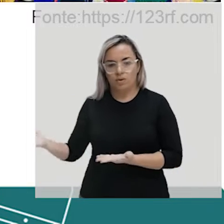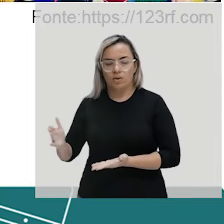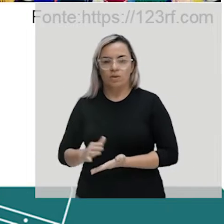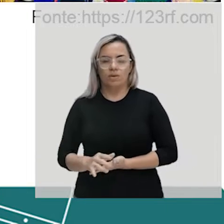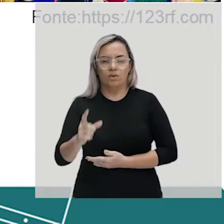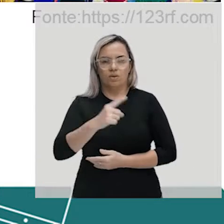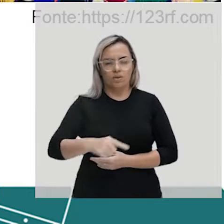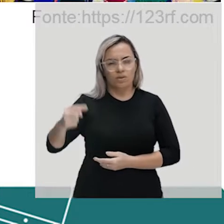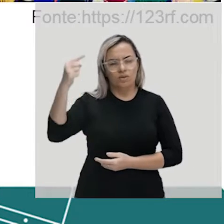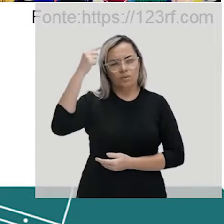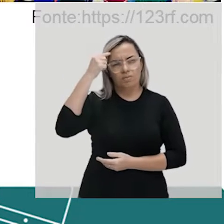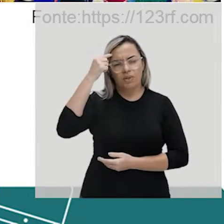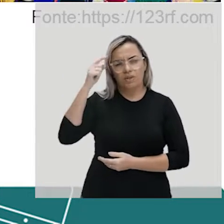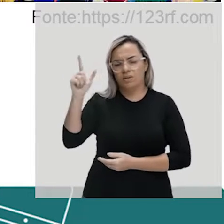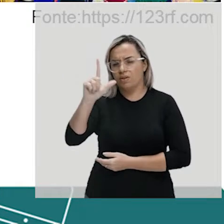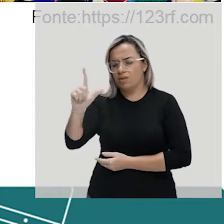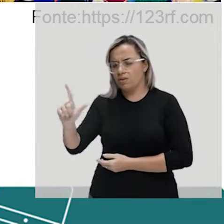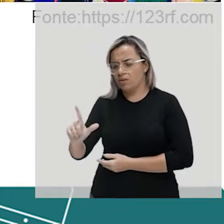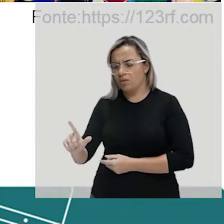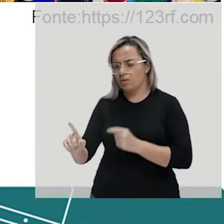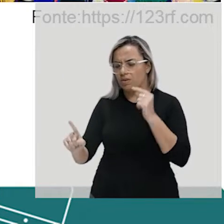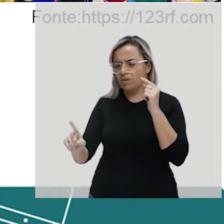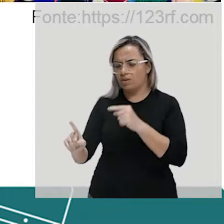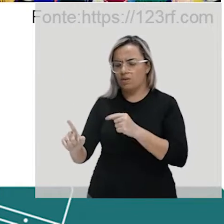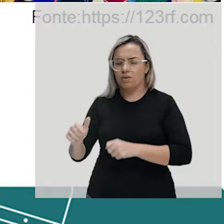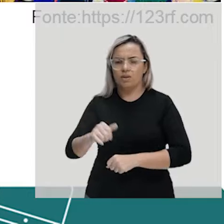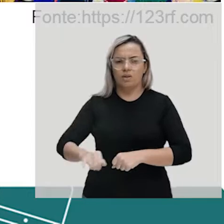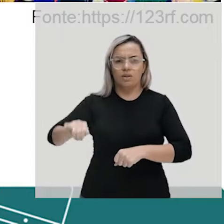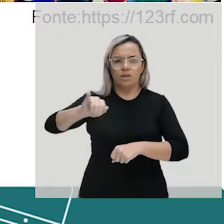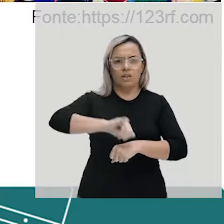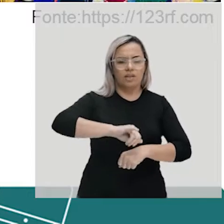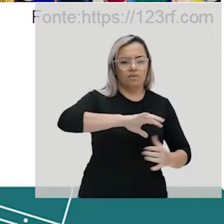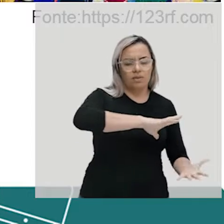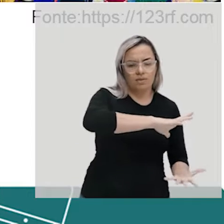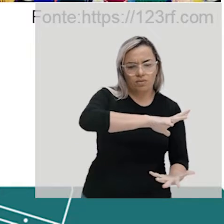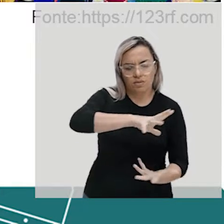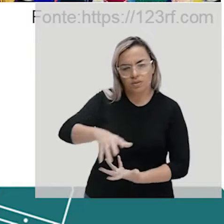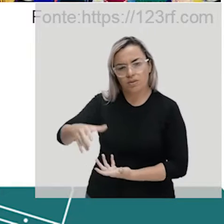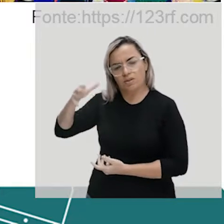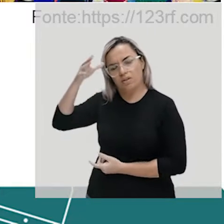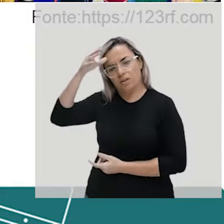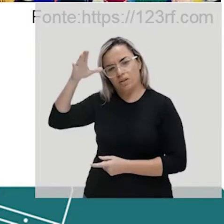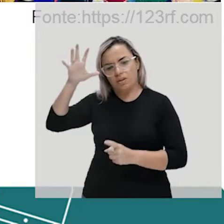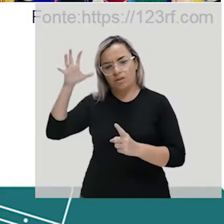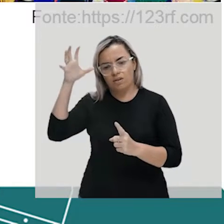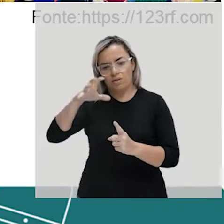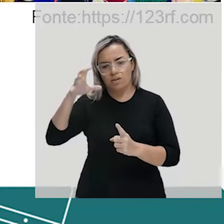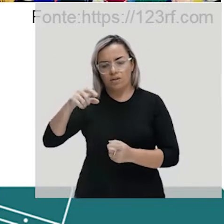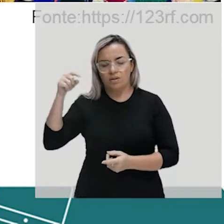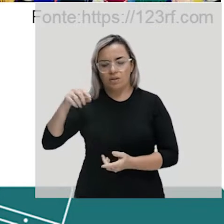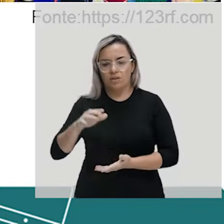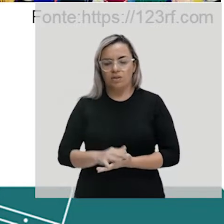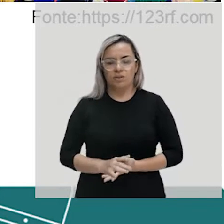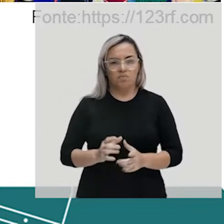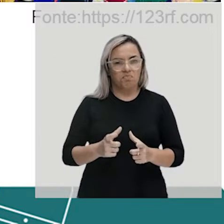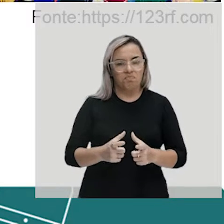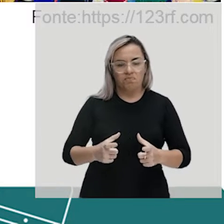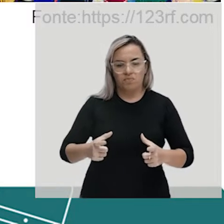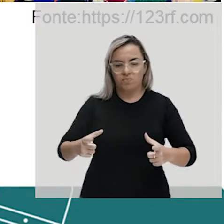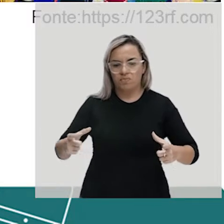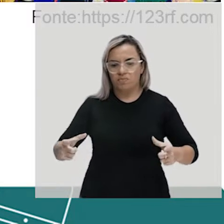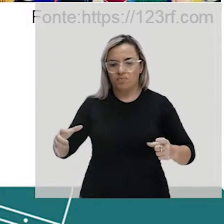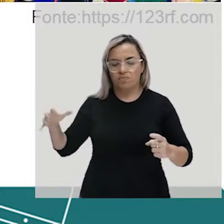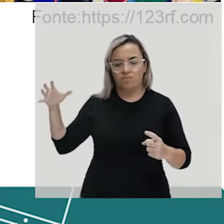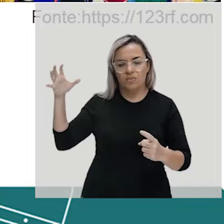pensa em Londres como esse campo essa capital mundial é justamente porque Londres recebe uma grande